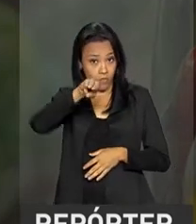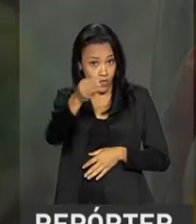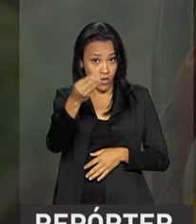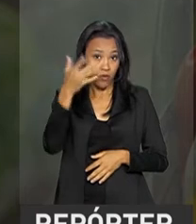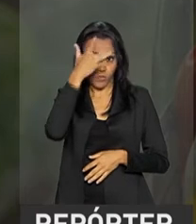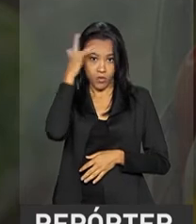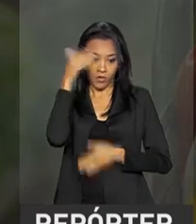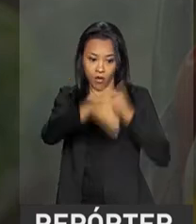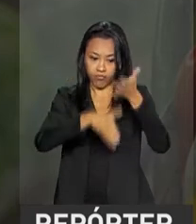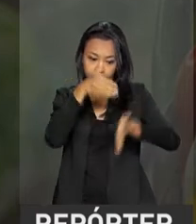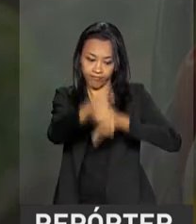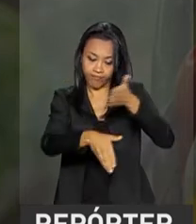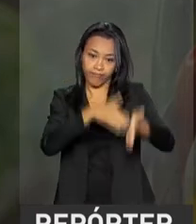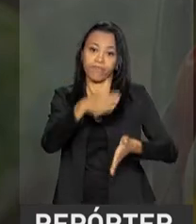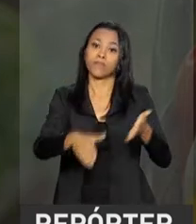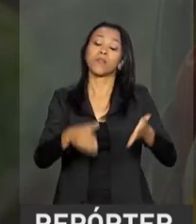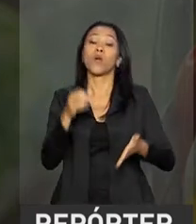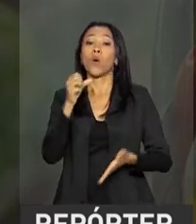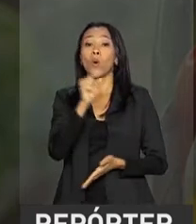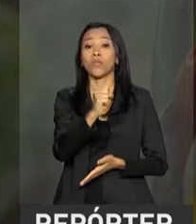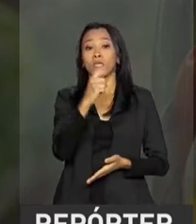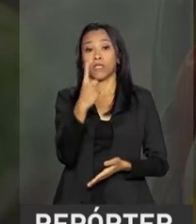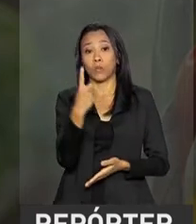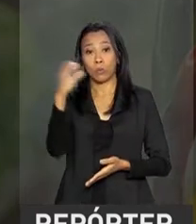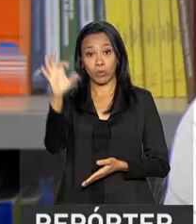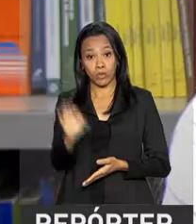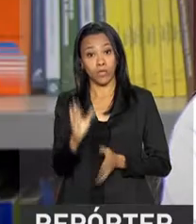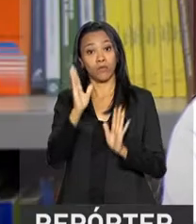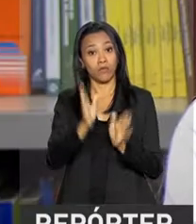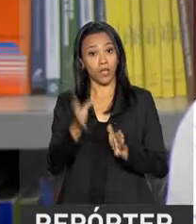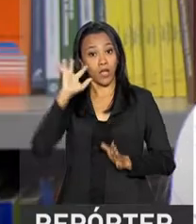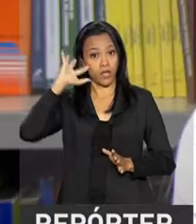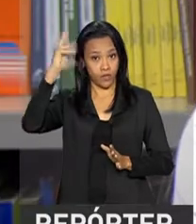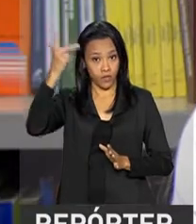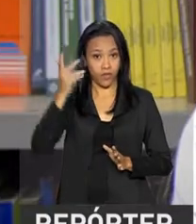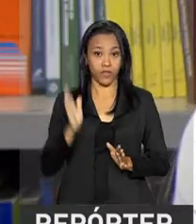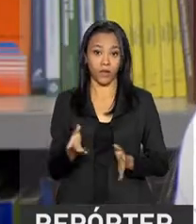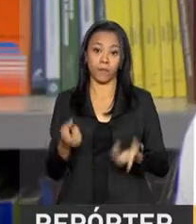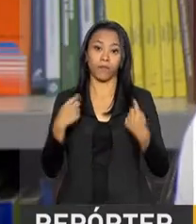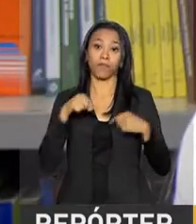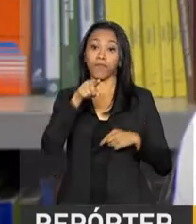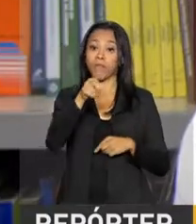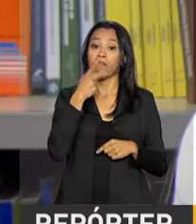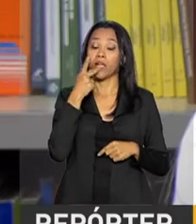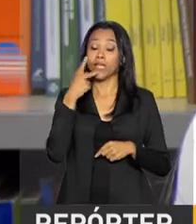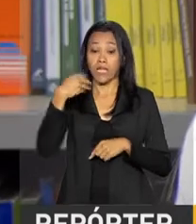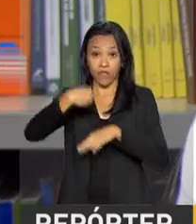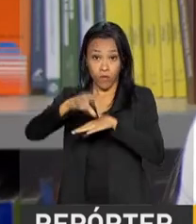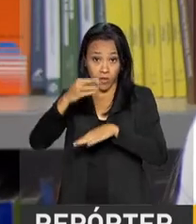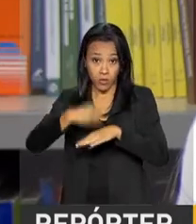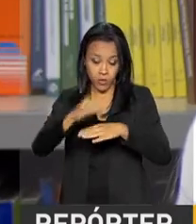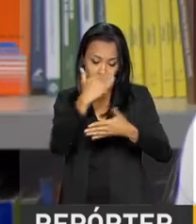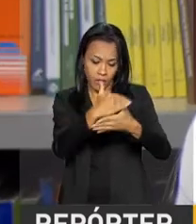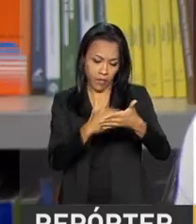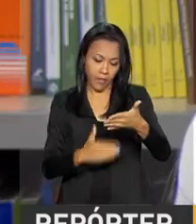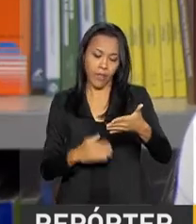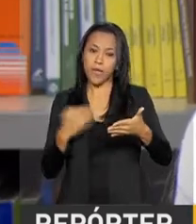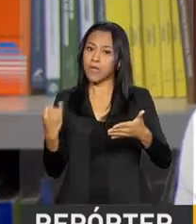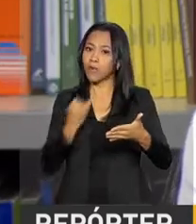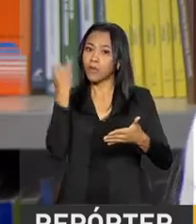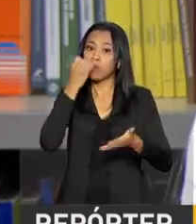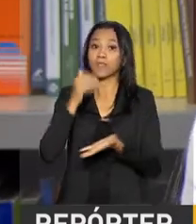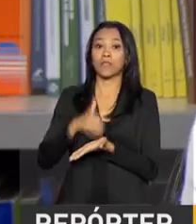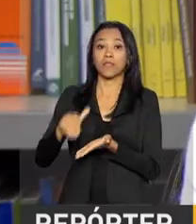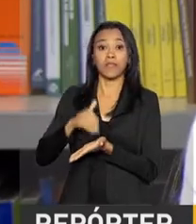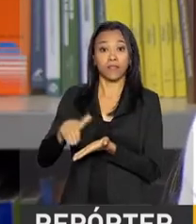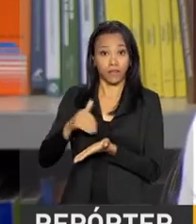desses 81 por cento foram solucionados esses dados eles são essenciais para que nossa secretaria nacional do consumidor consigamos